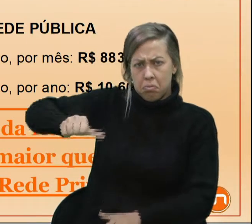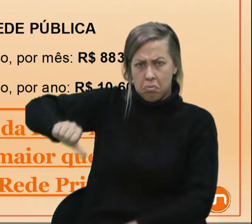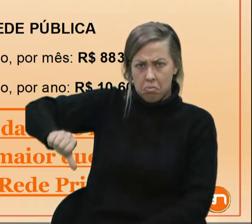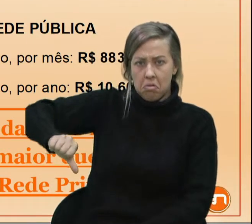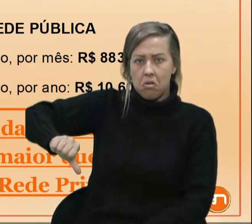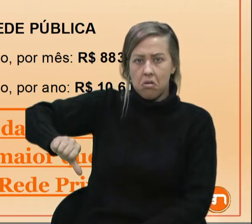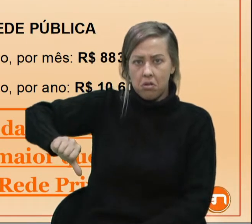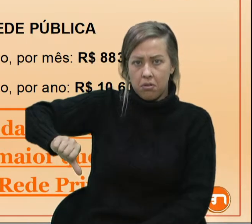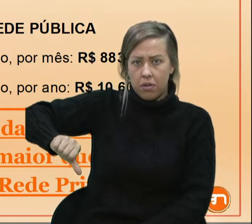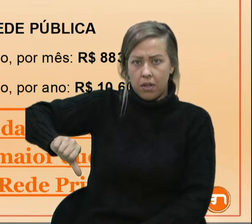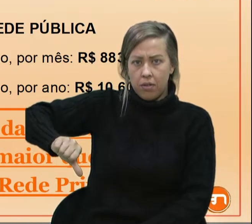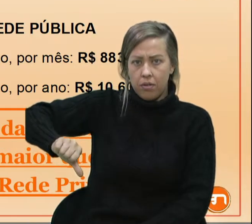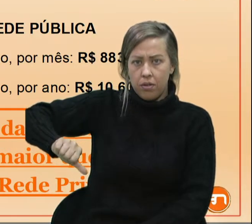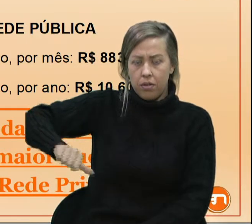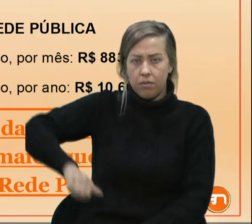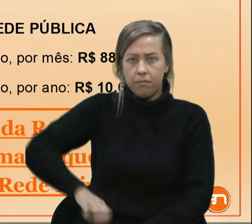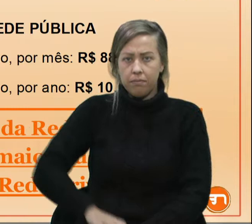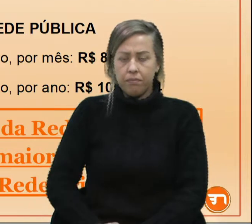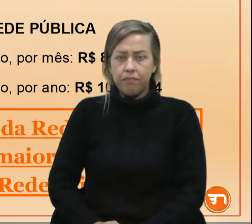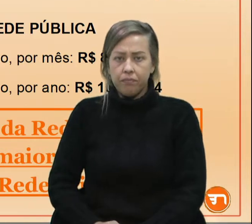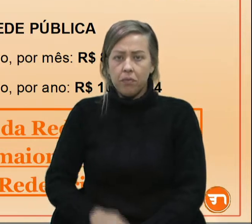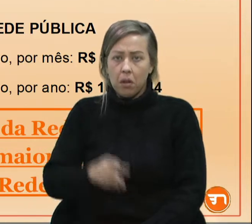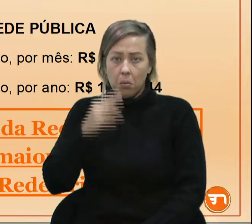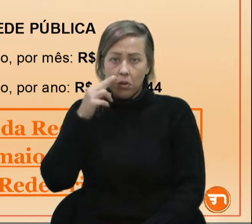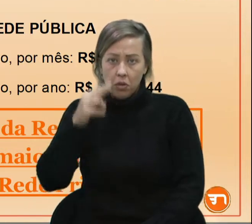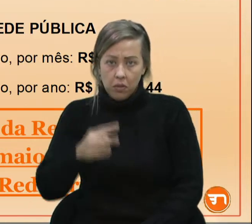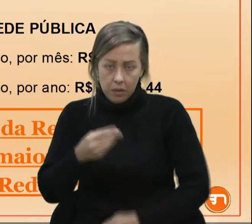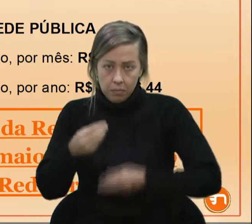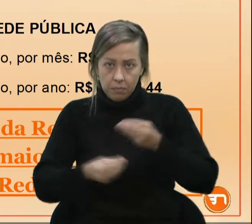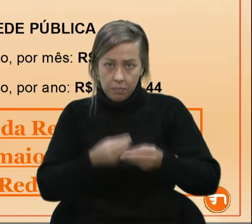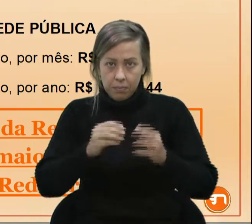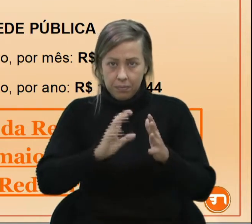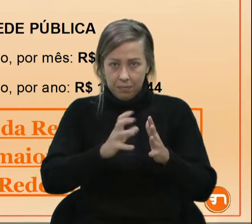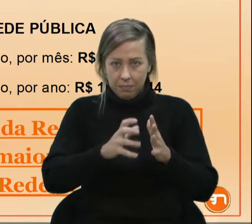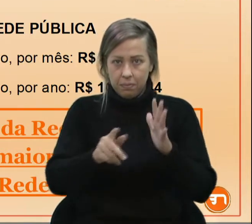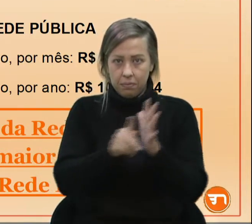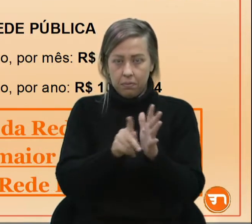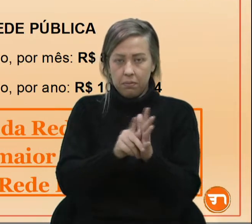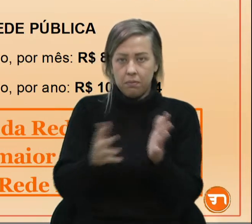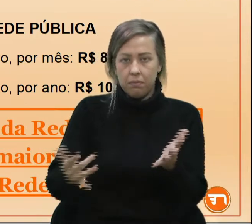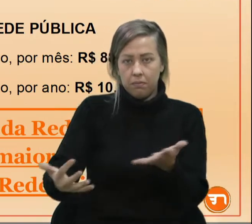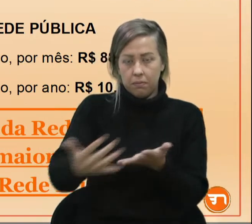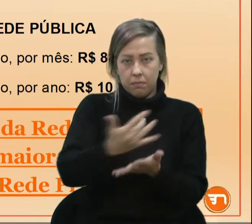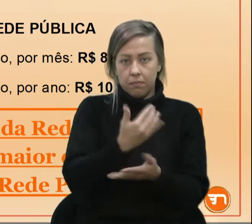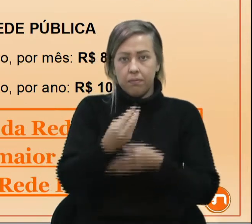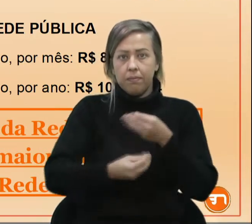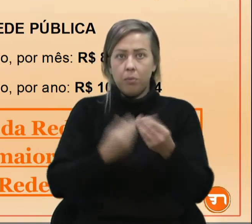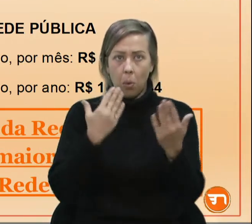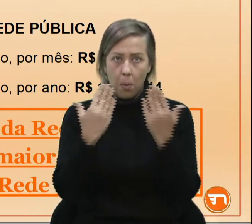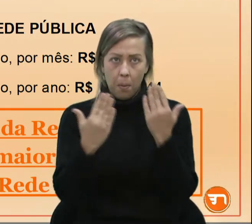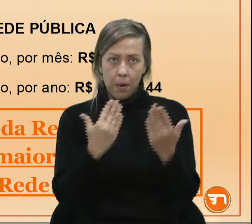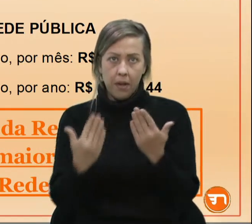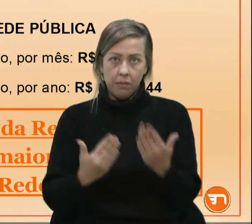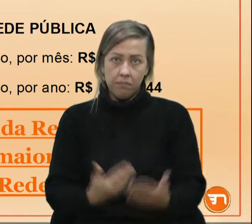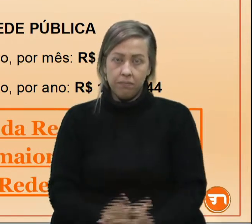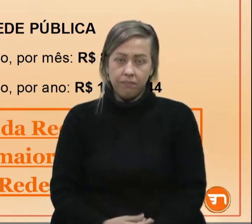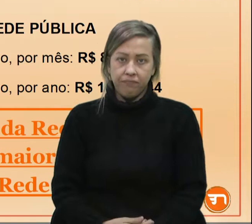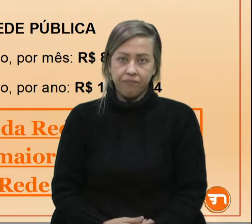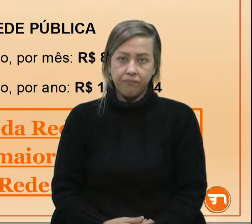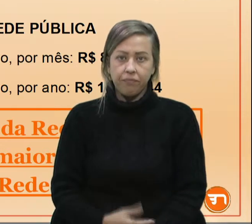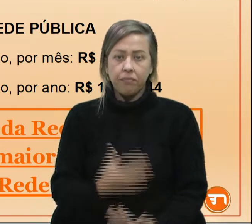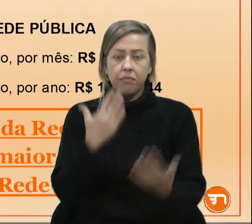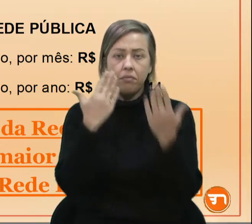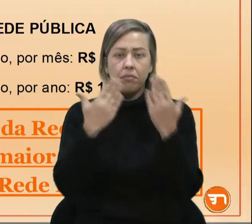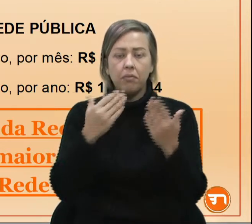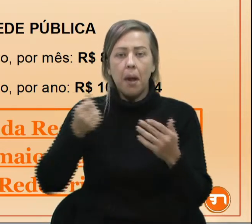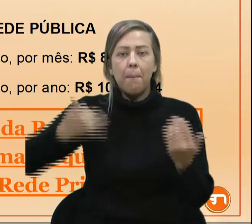né, muito pior, e a gente pode ver isso pelos dados do IDEB, a gente consegue averiguar que o ensino é pior, ainda